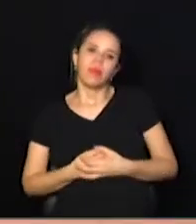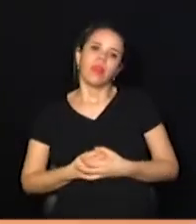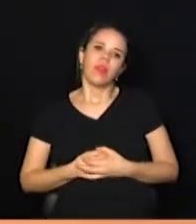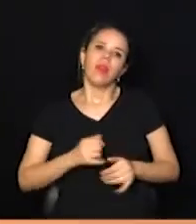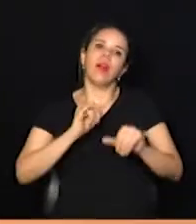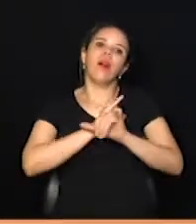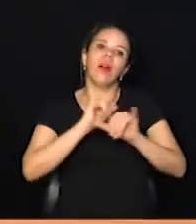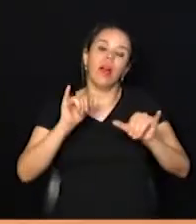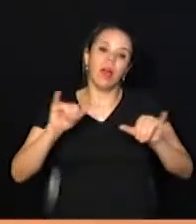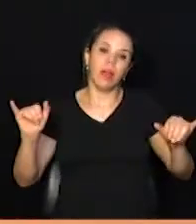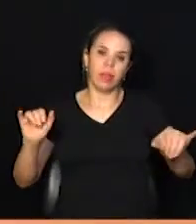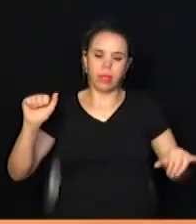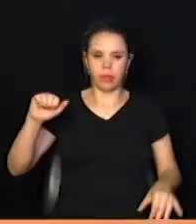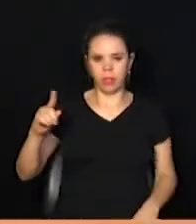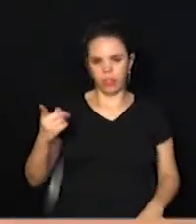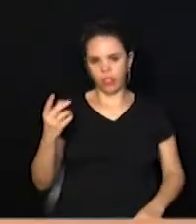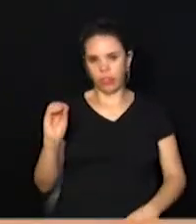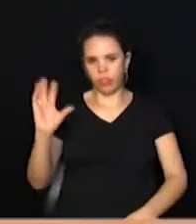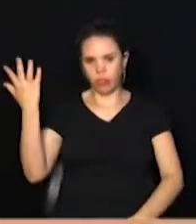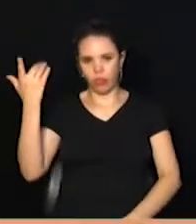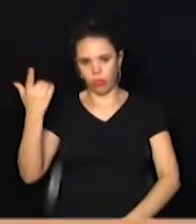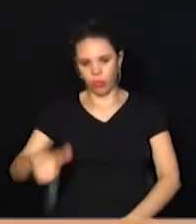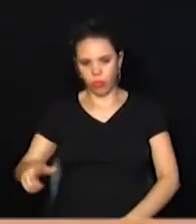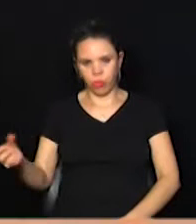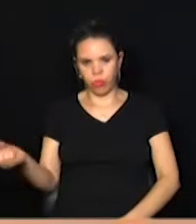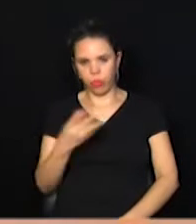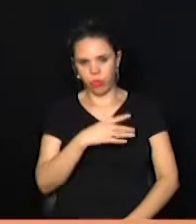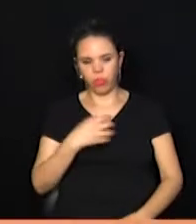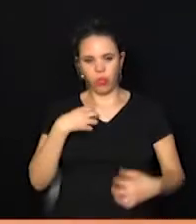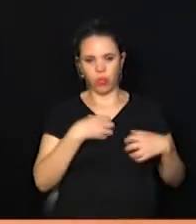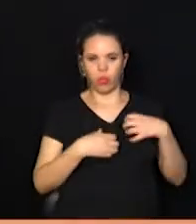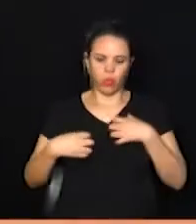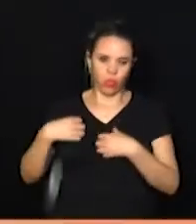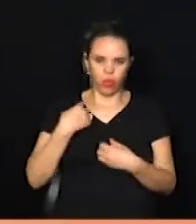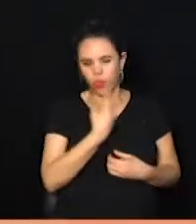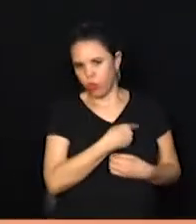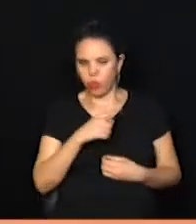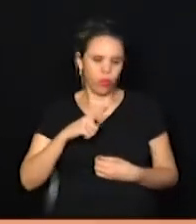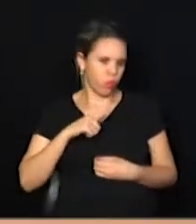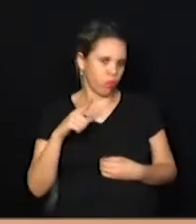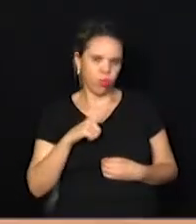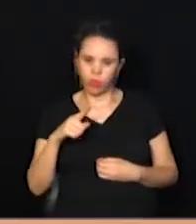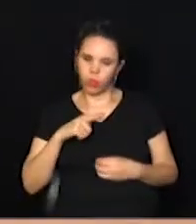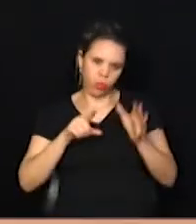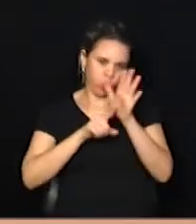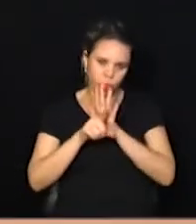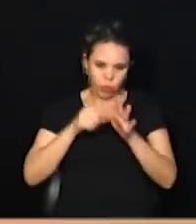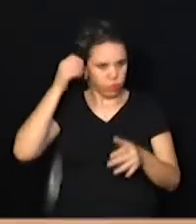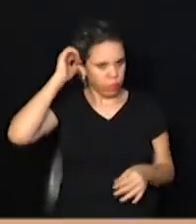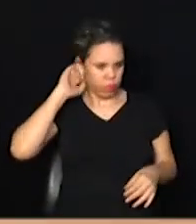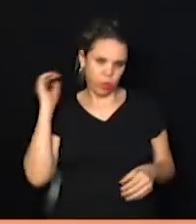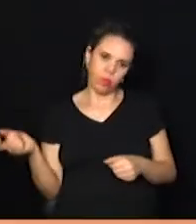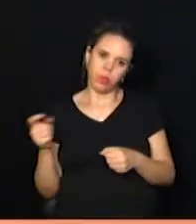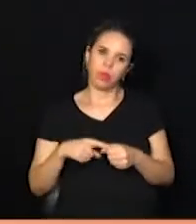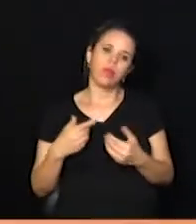impronunciado Andinho, surge novamente a angústia para que nós tivéssemos as investigações